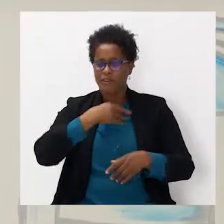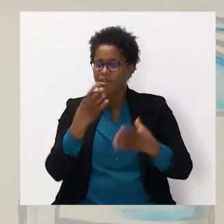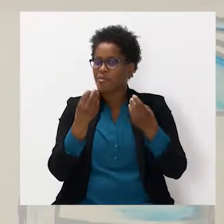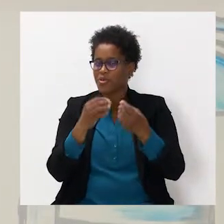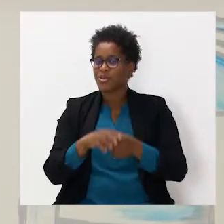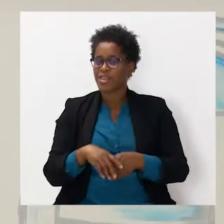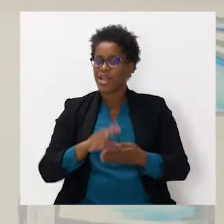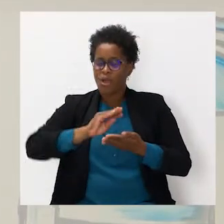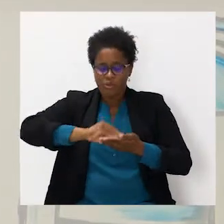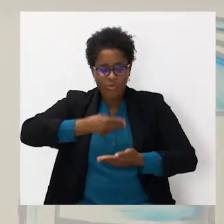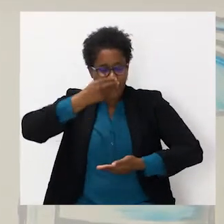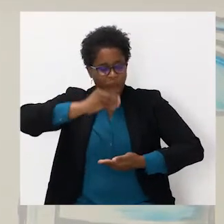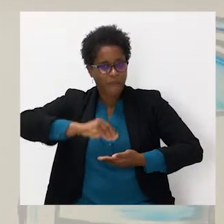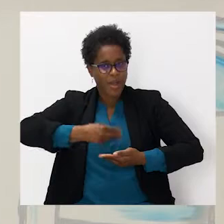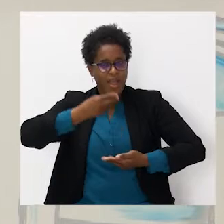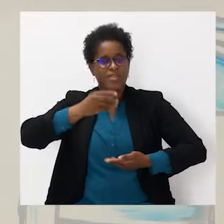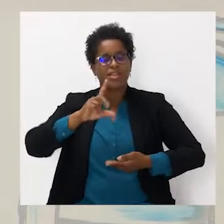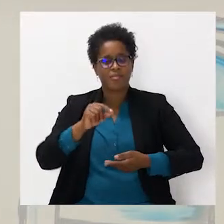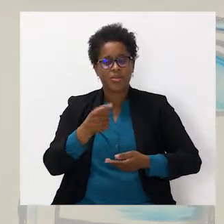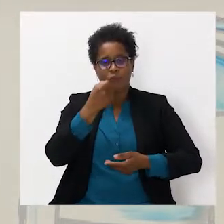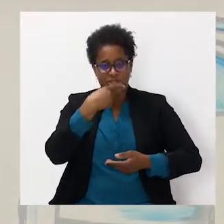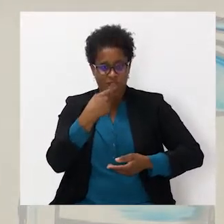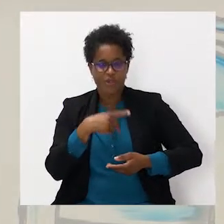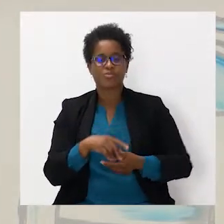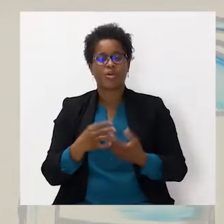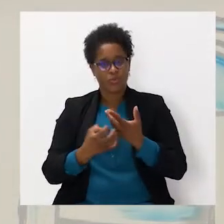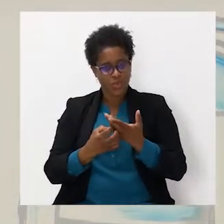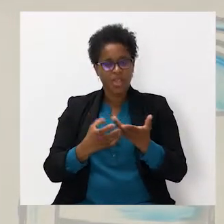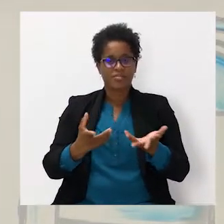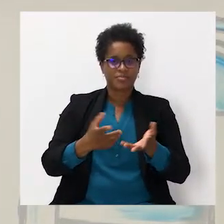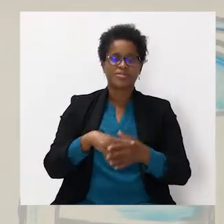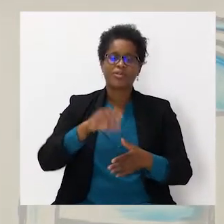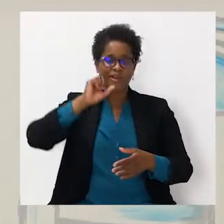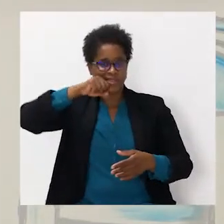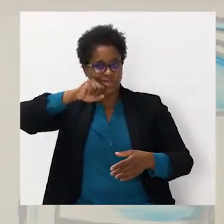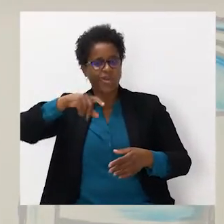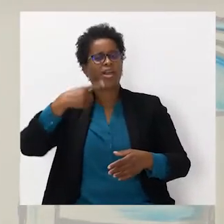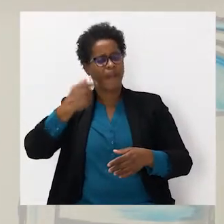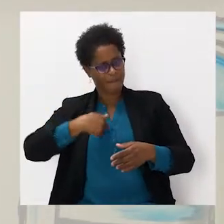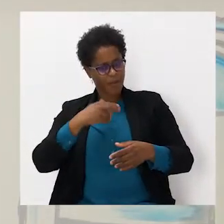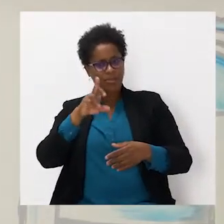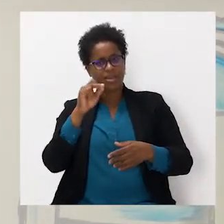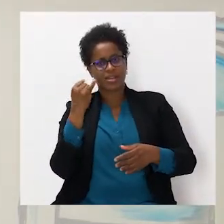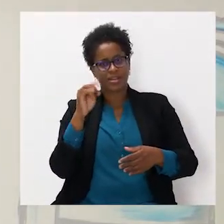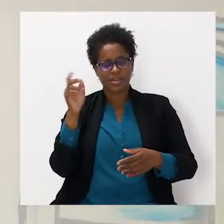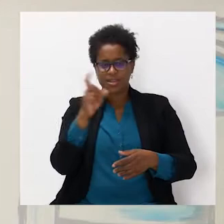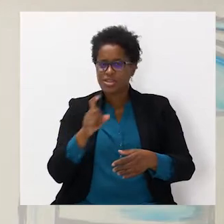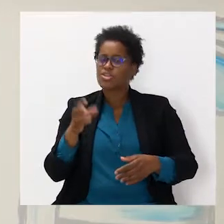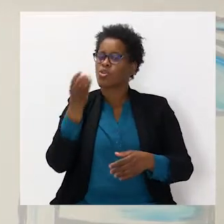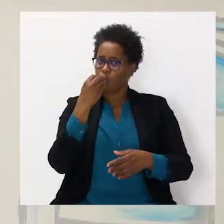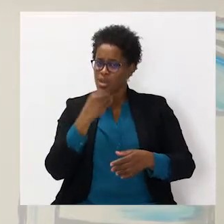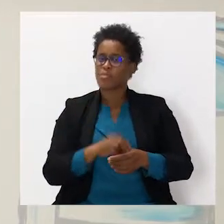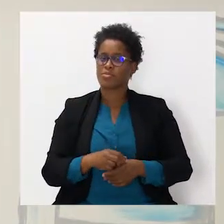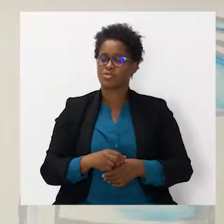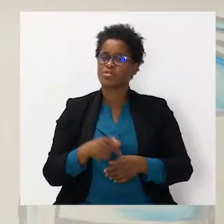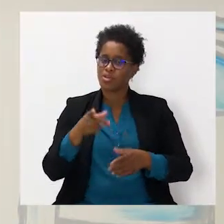sopa, também no feijão. Bem, a cenoura é a própria raiz que nós comemos. É na parte da raiz